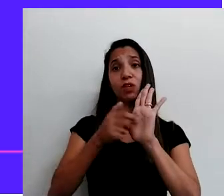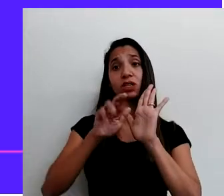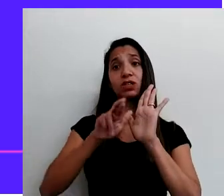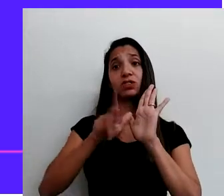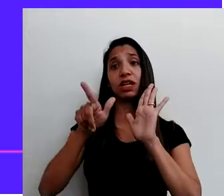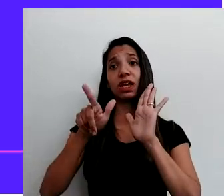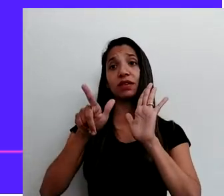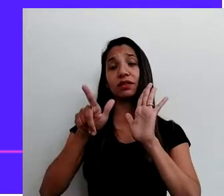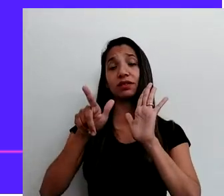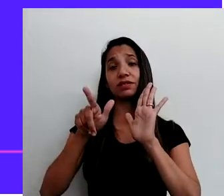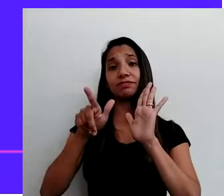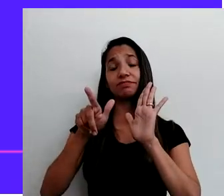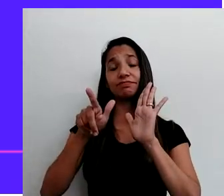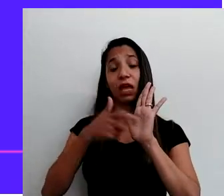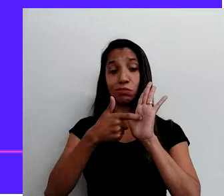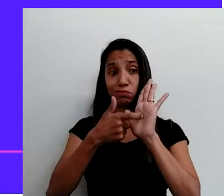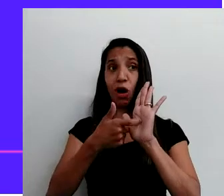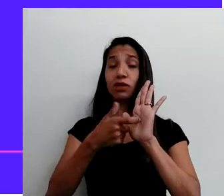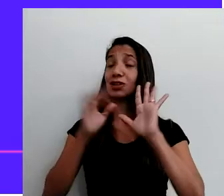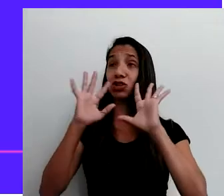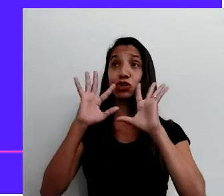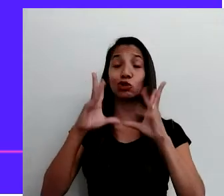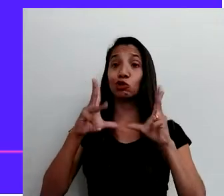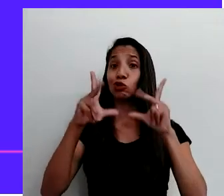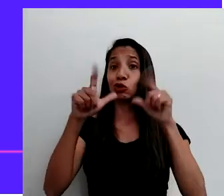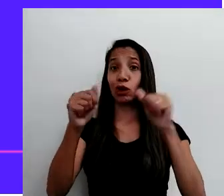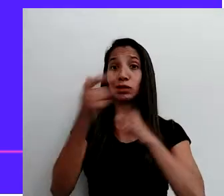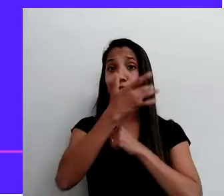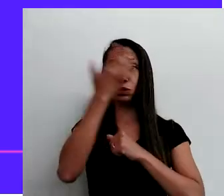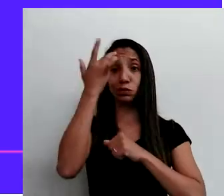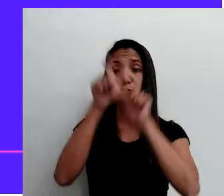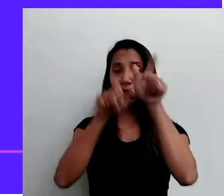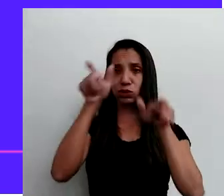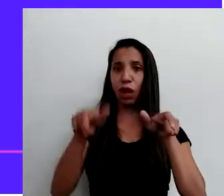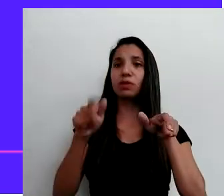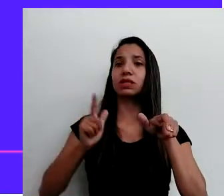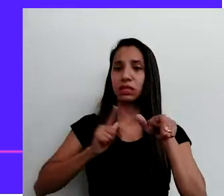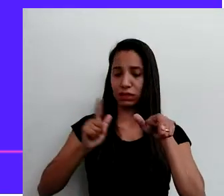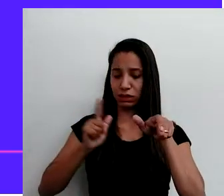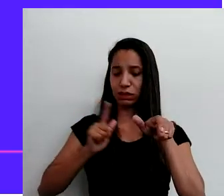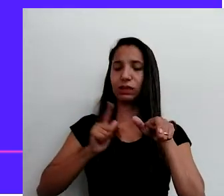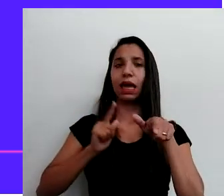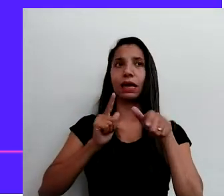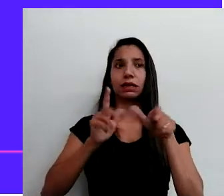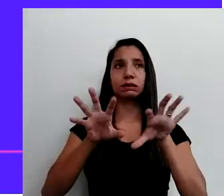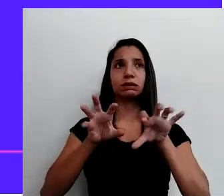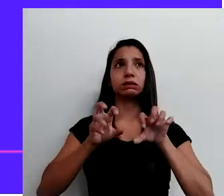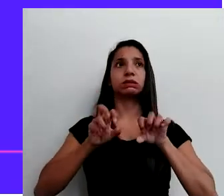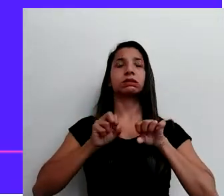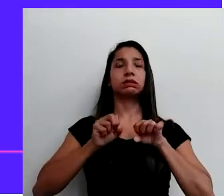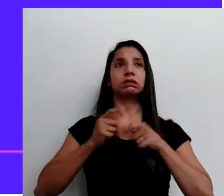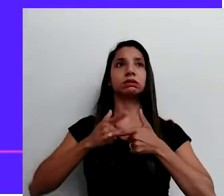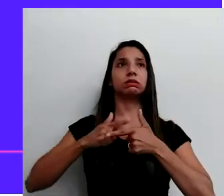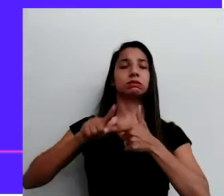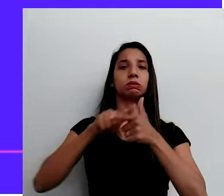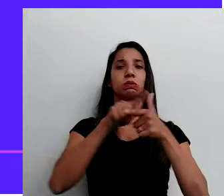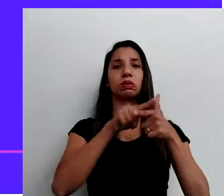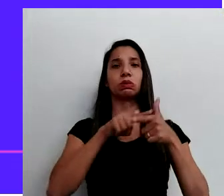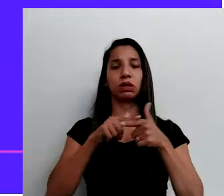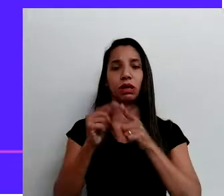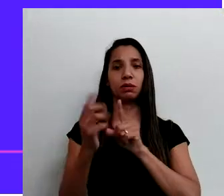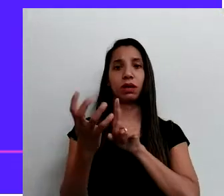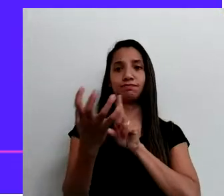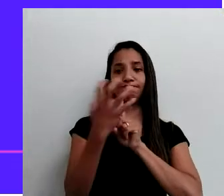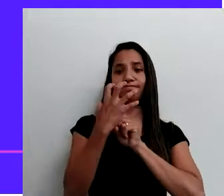mecanismos, né, pelos quais esses efeitos se dão. Então, esse é um ponto.